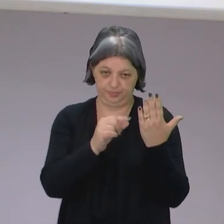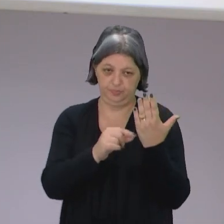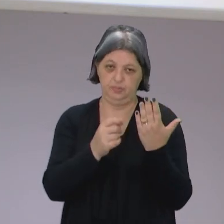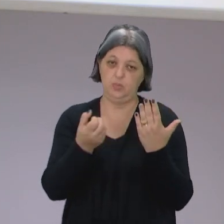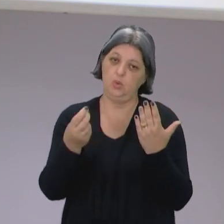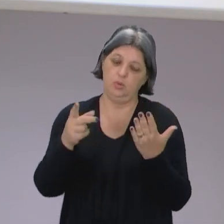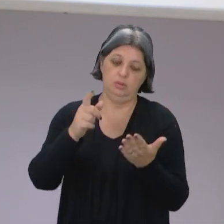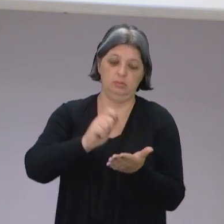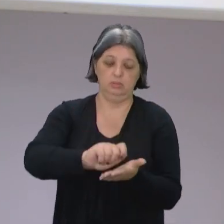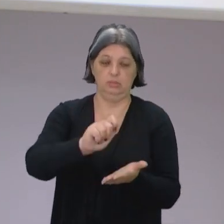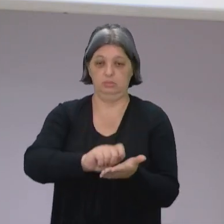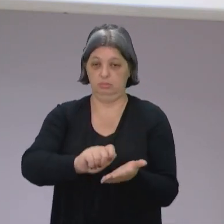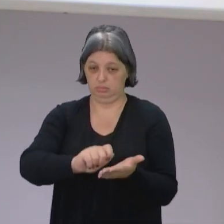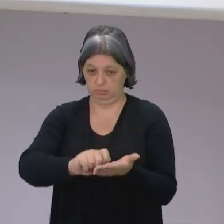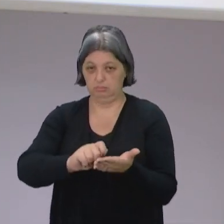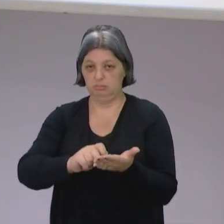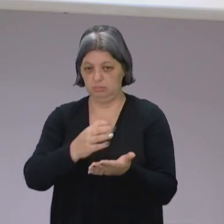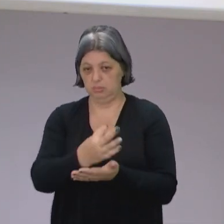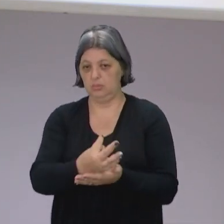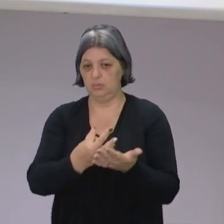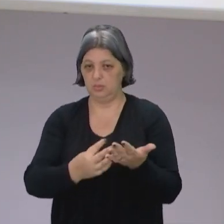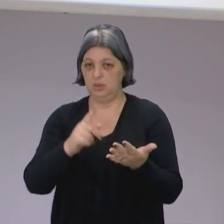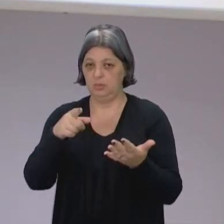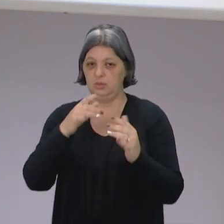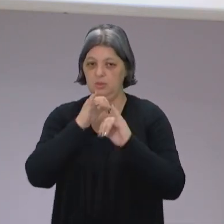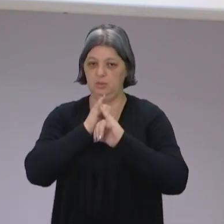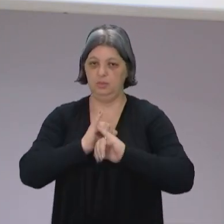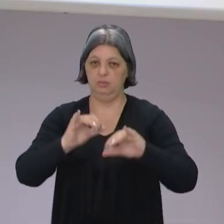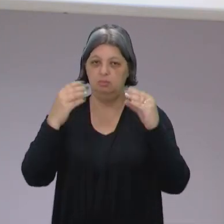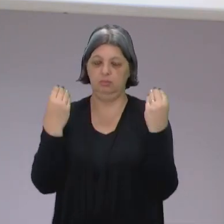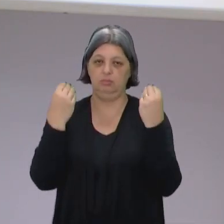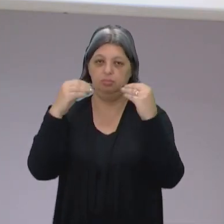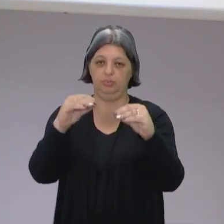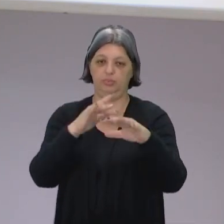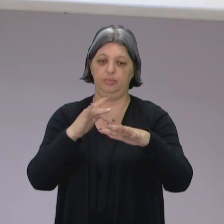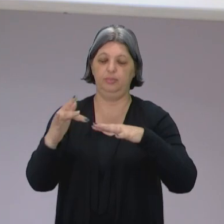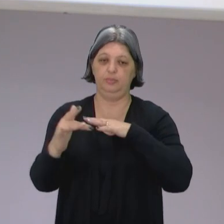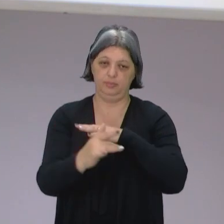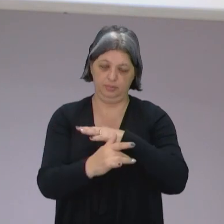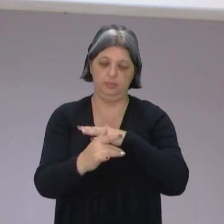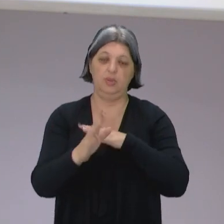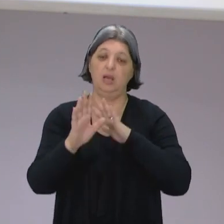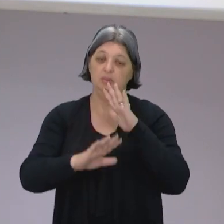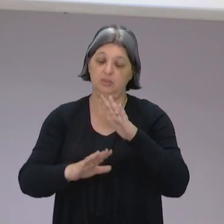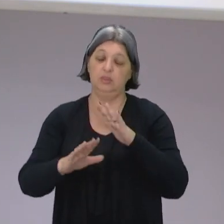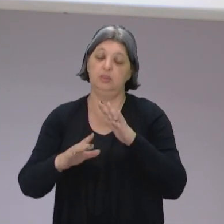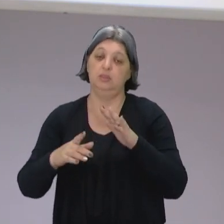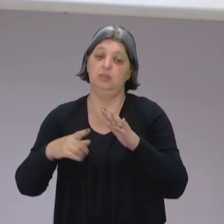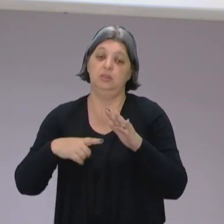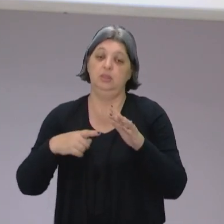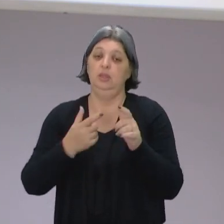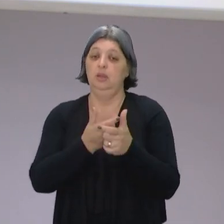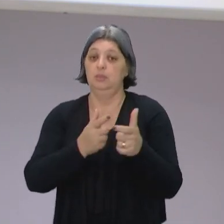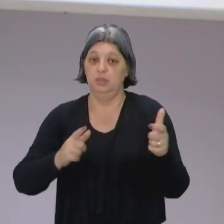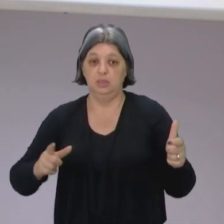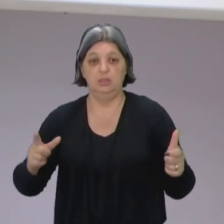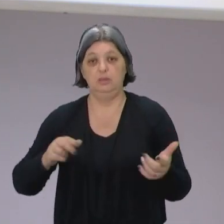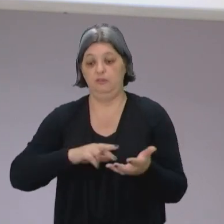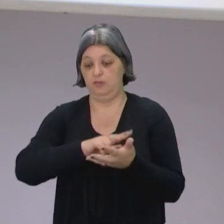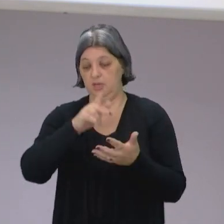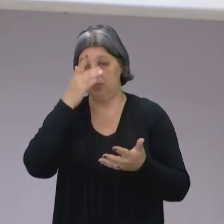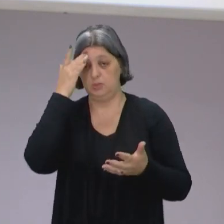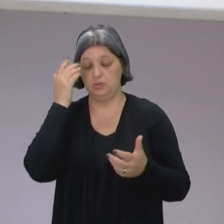escrever alguma coisa e a divulgar isso nas redes sociais, principalmente quando você tem muitos seguidores, né? Você